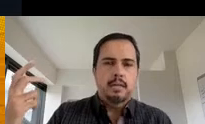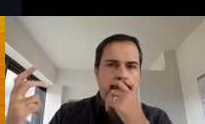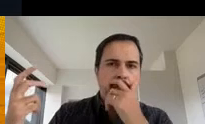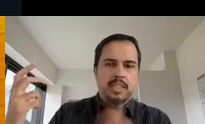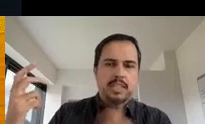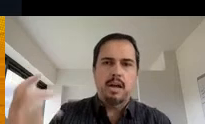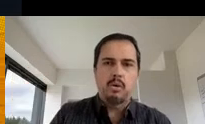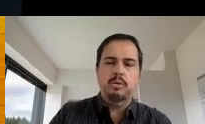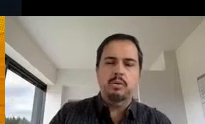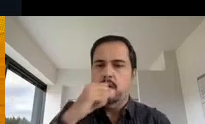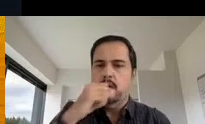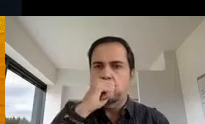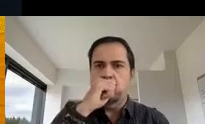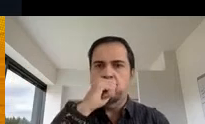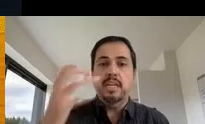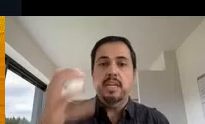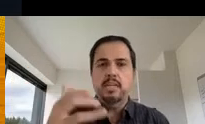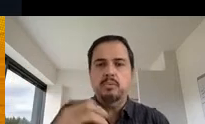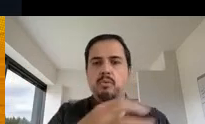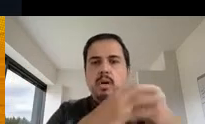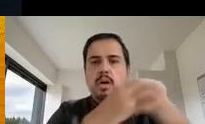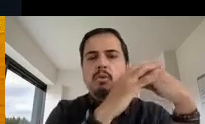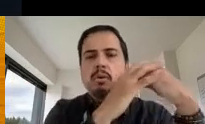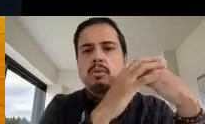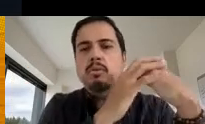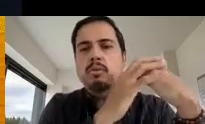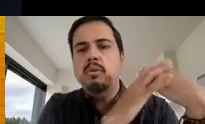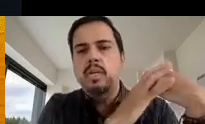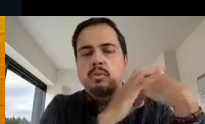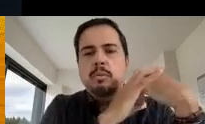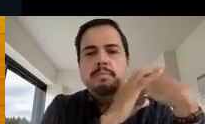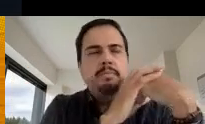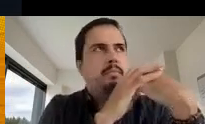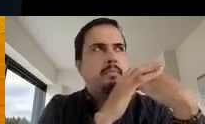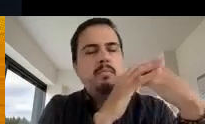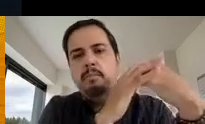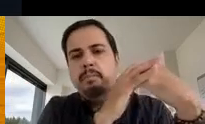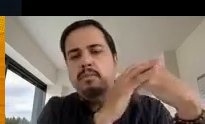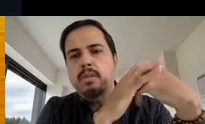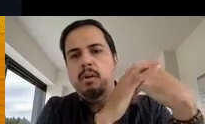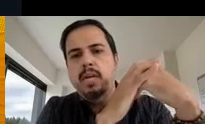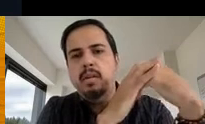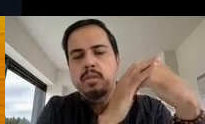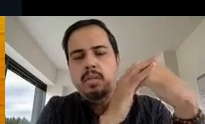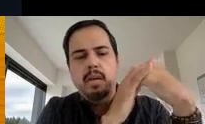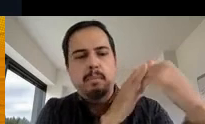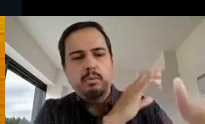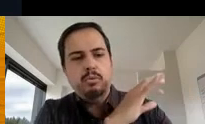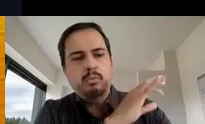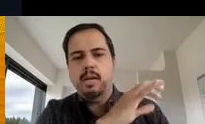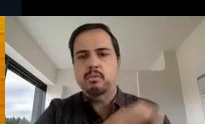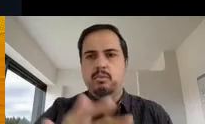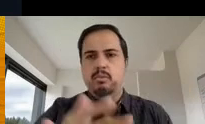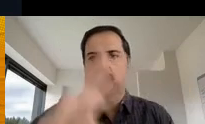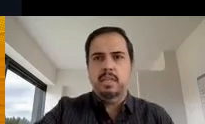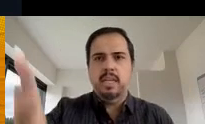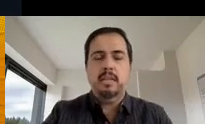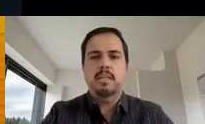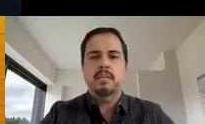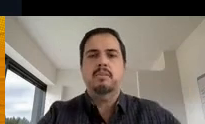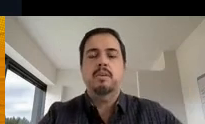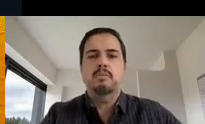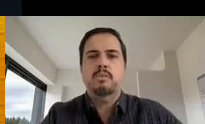produtividade, de arrojo, de risco. Hoje, quando eu falo risco, para você, alguém aí usa guia bolso, por